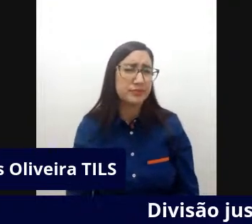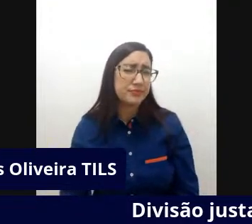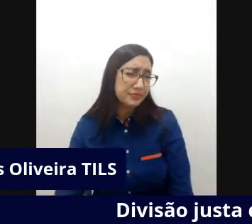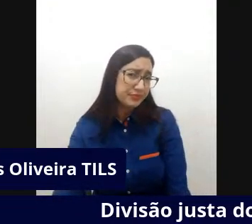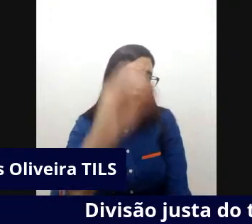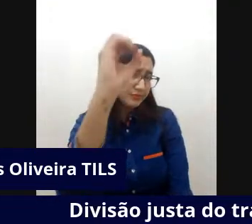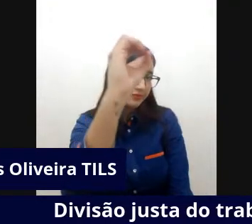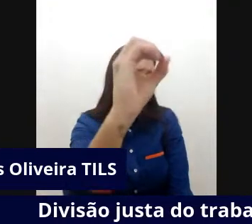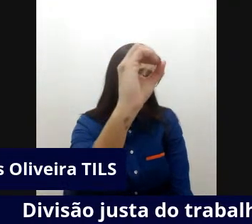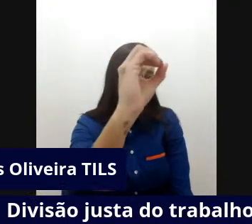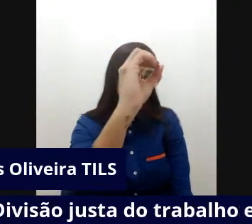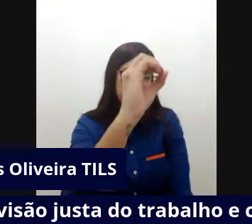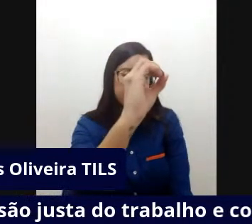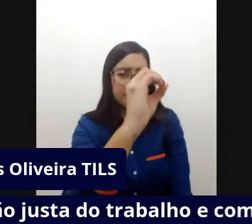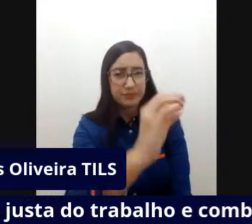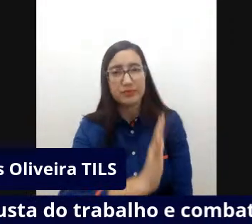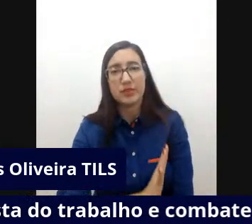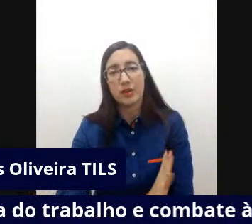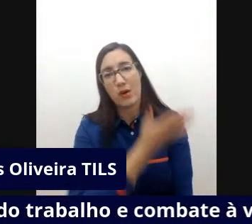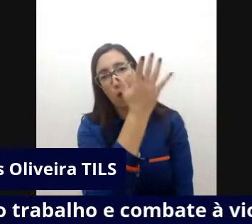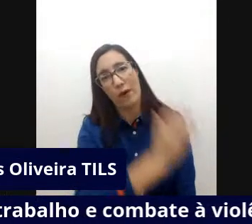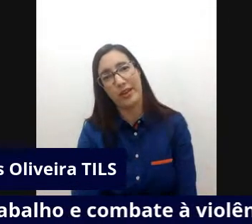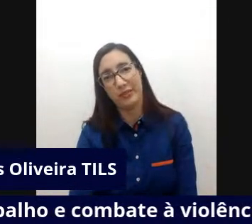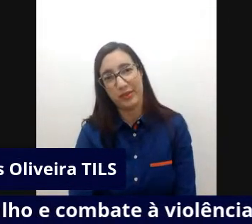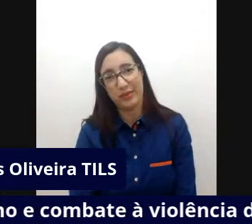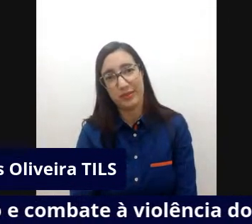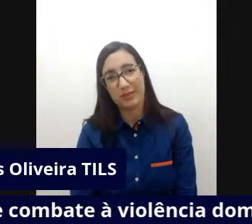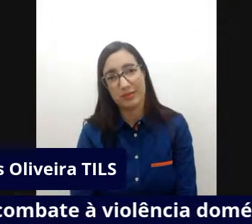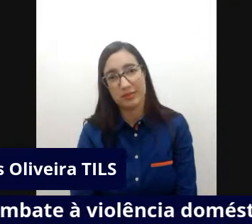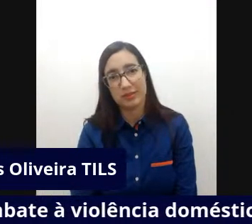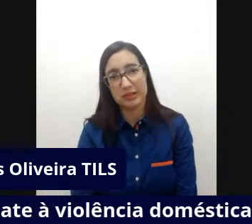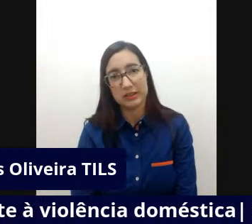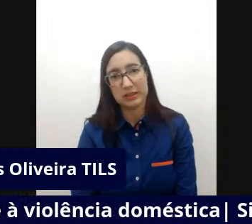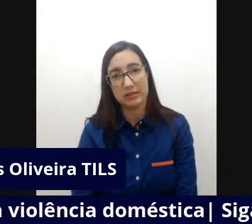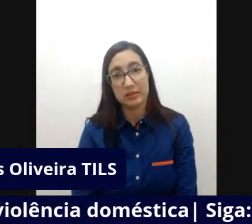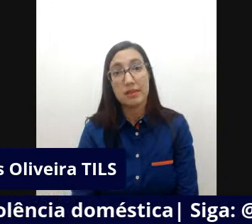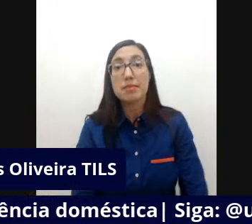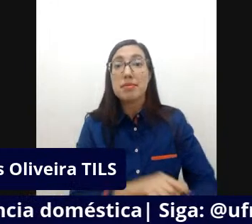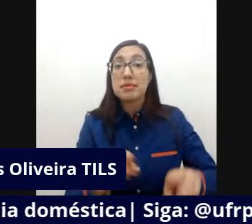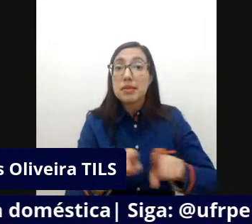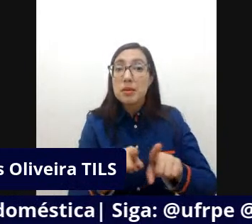absurda. E a irmã dele dizia que ele estava certo, porque